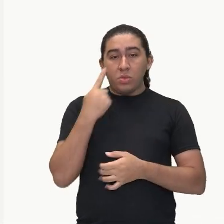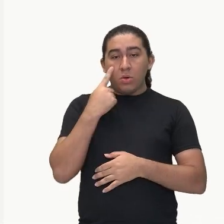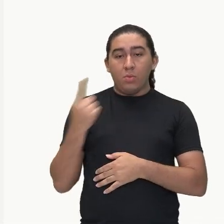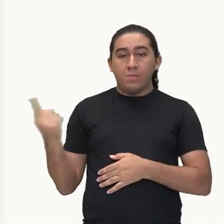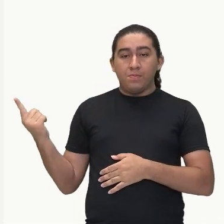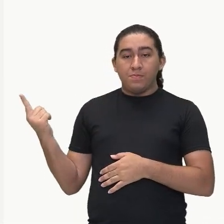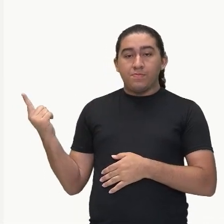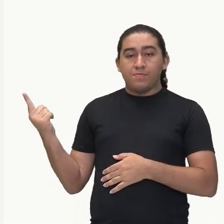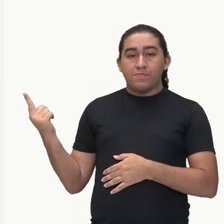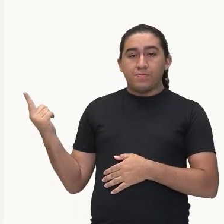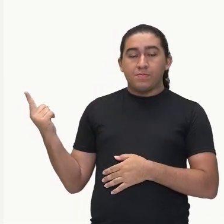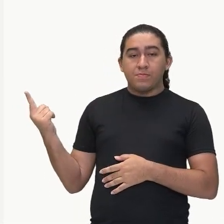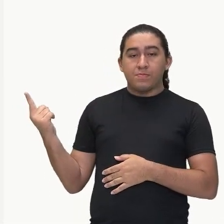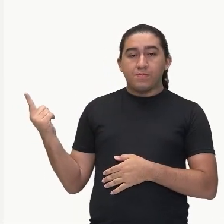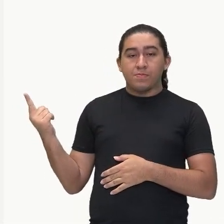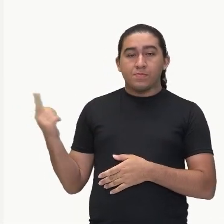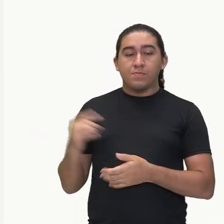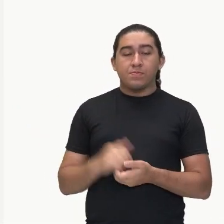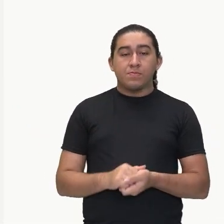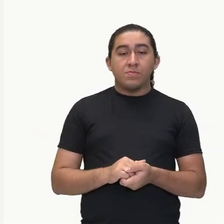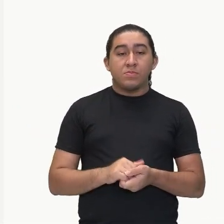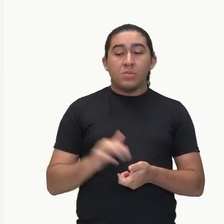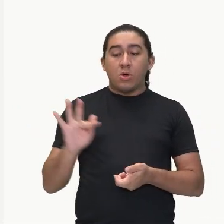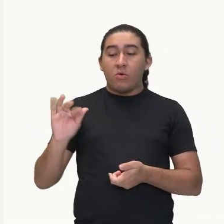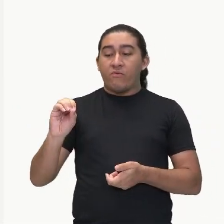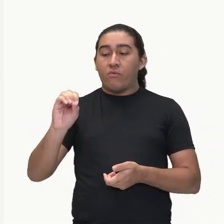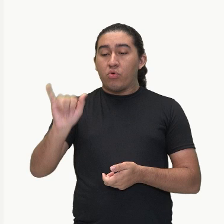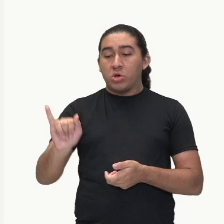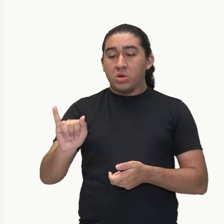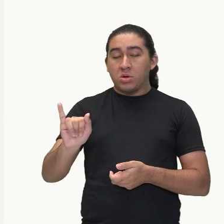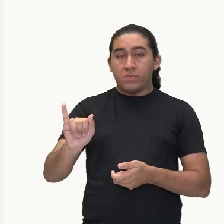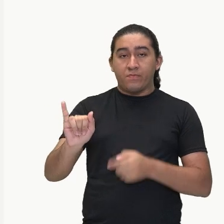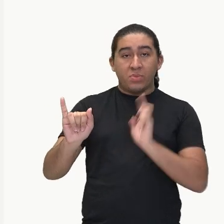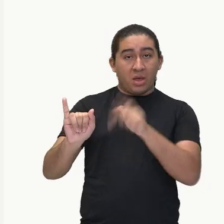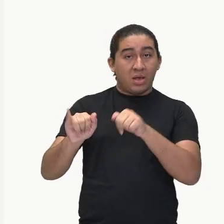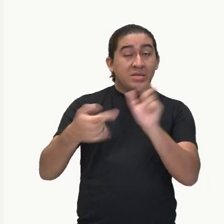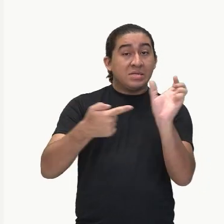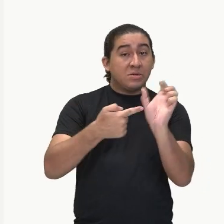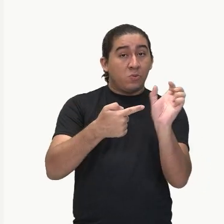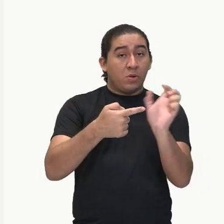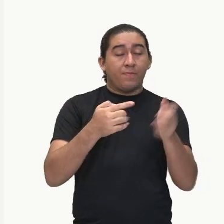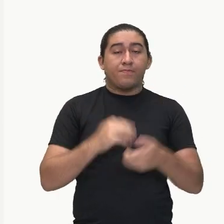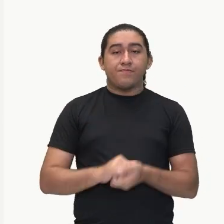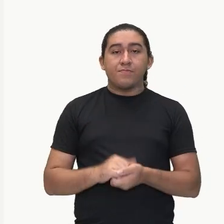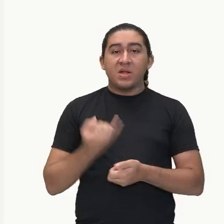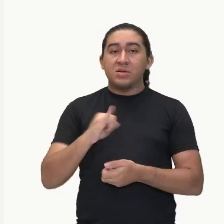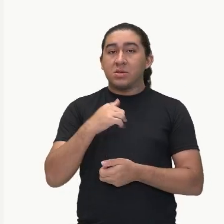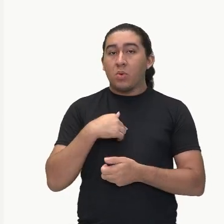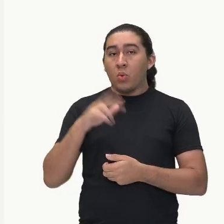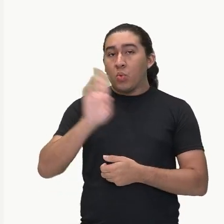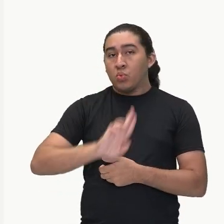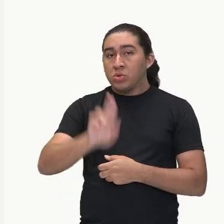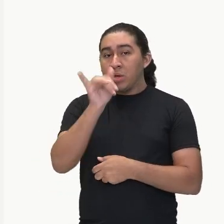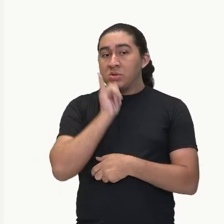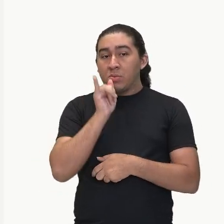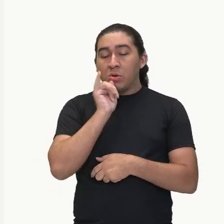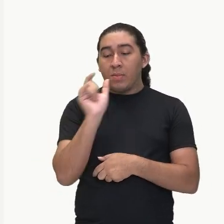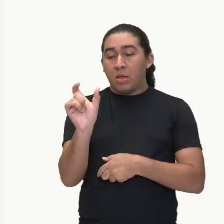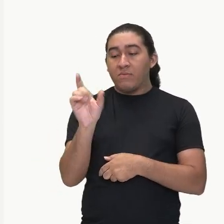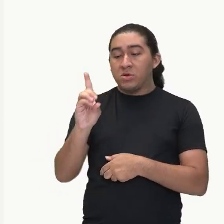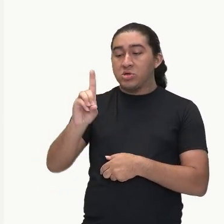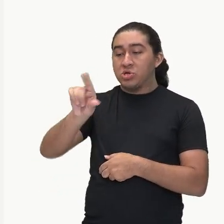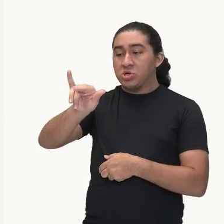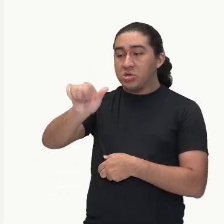dia 20, então foi no singular. Se eu usar a palavra